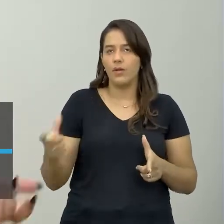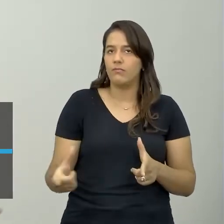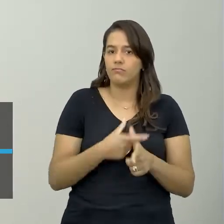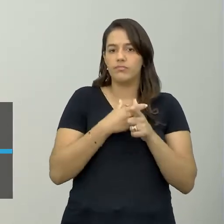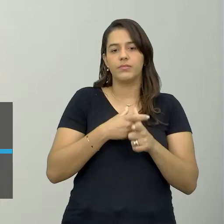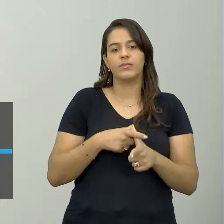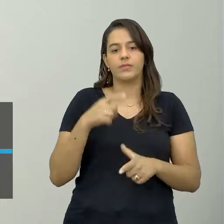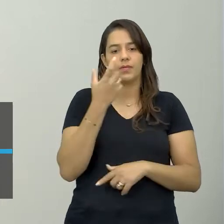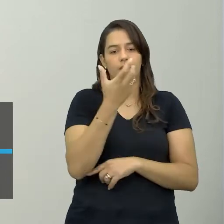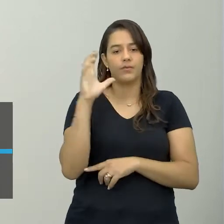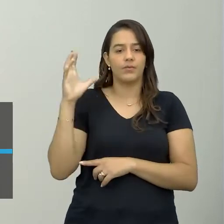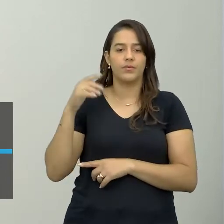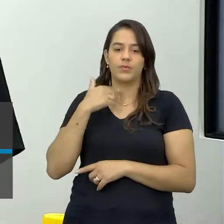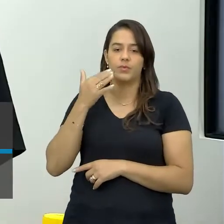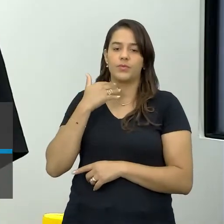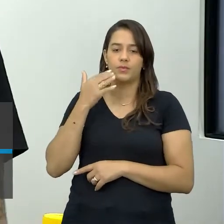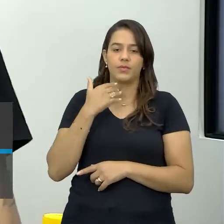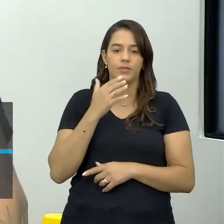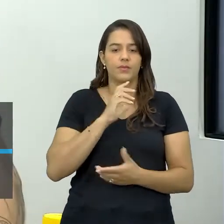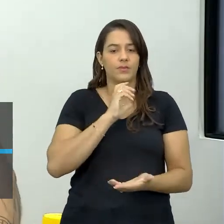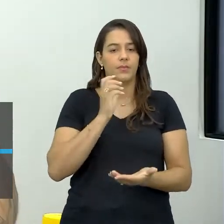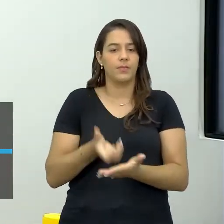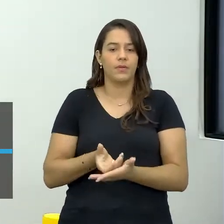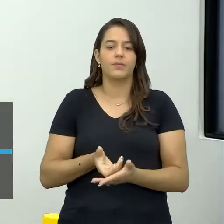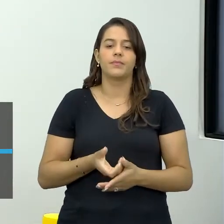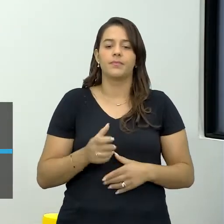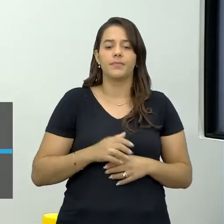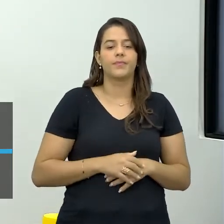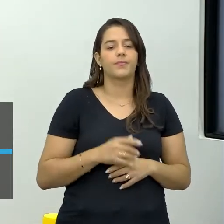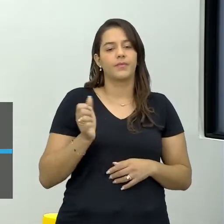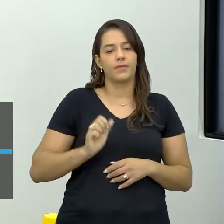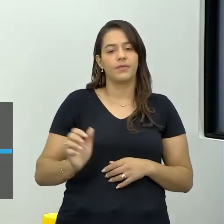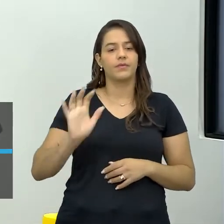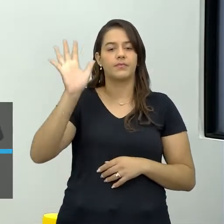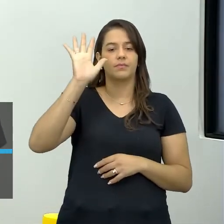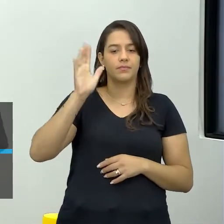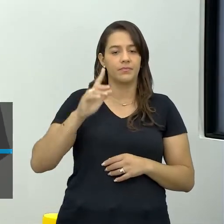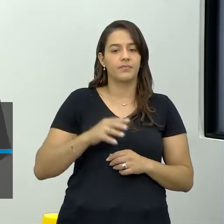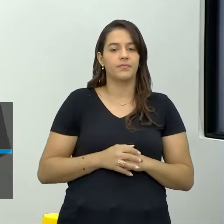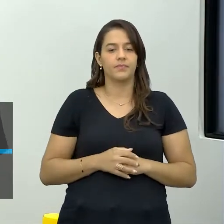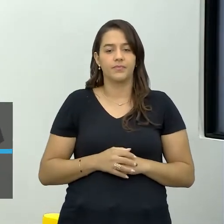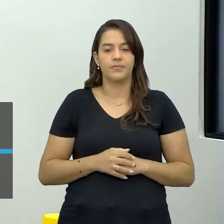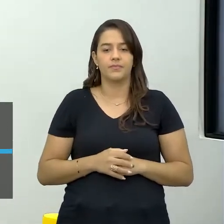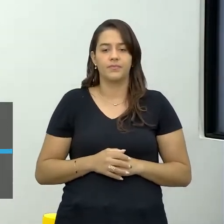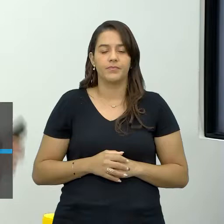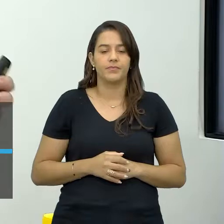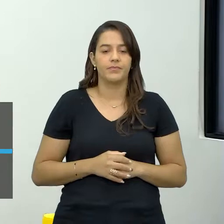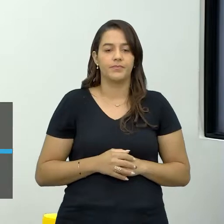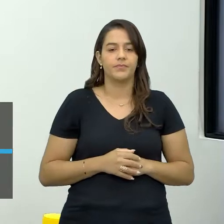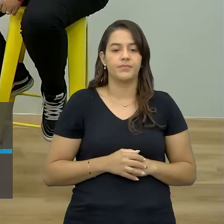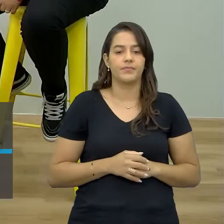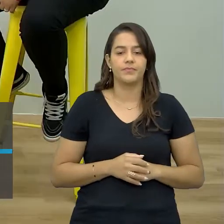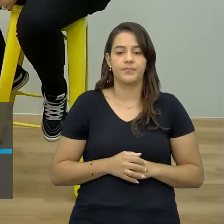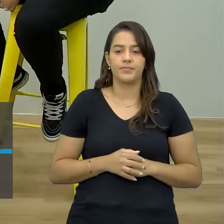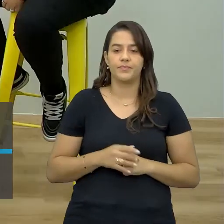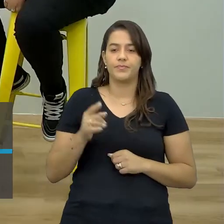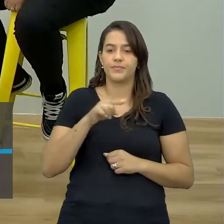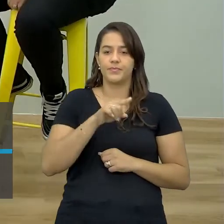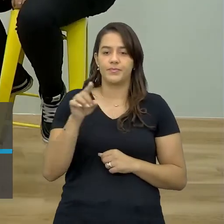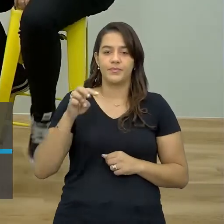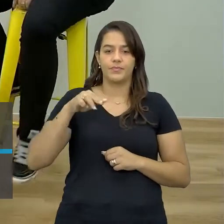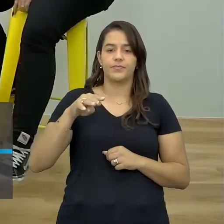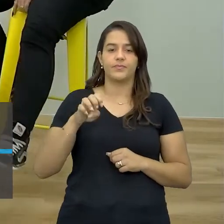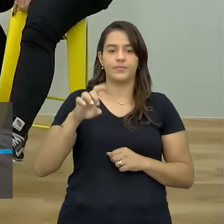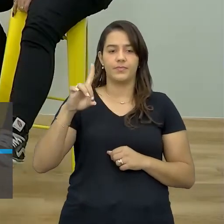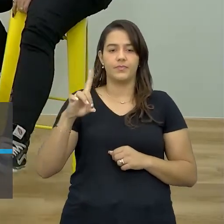vai conseguir repor. A gente não vai conseguir pagar. Exato. E o valor vai ser bem alto quando chegar. Alto. Vai ser bem alto quando chegar. Mad Max. Assistam Mad